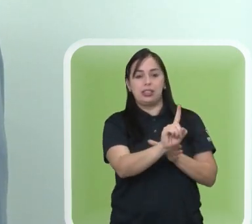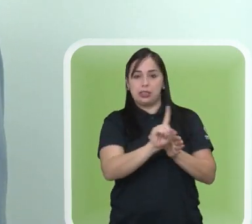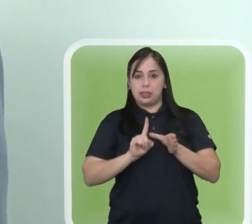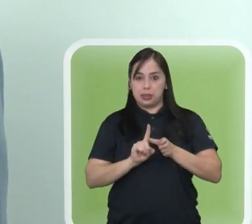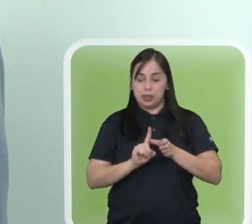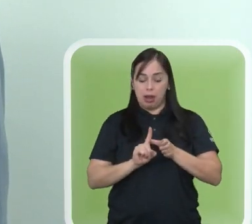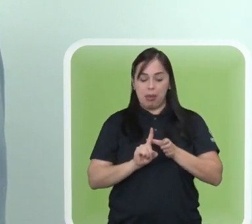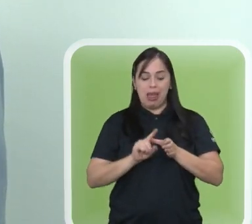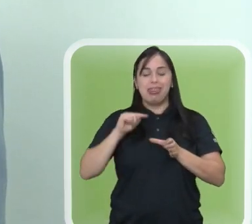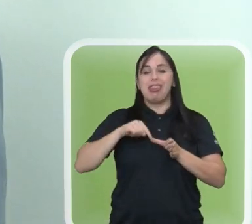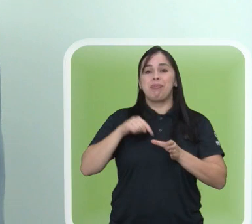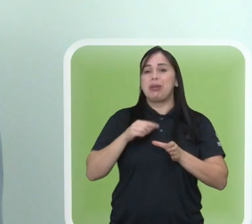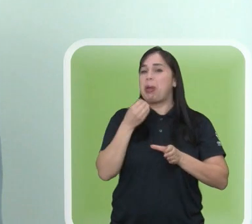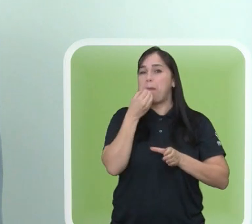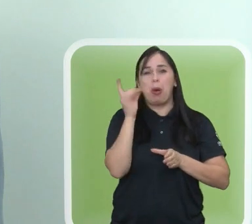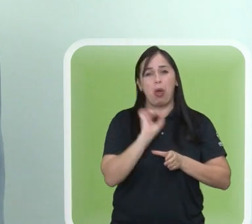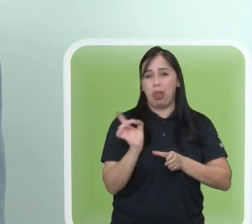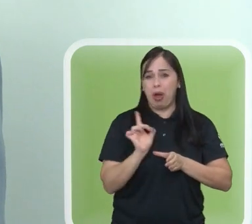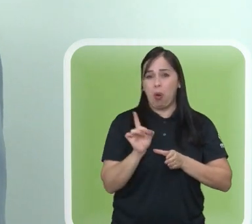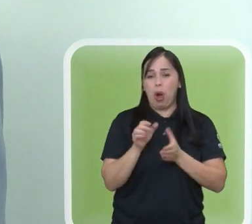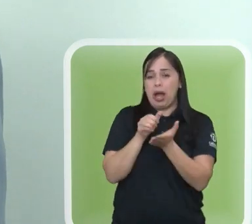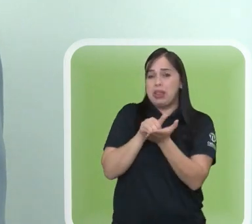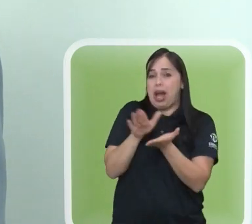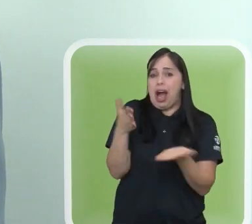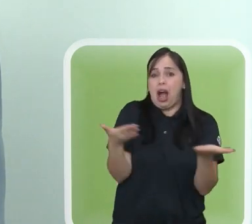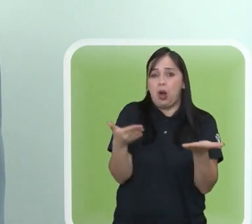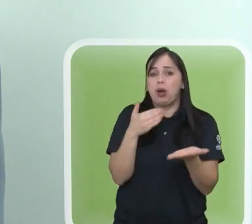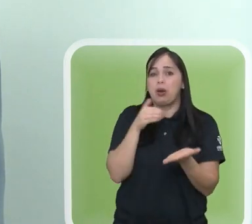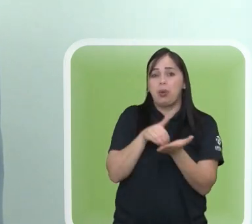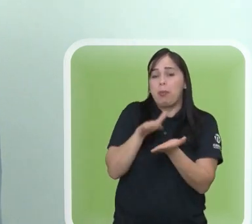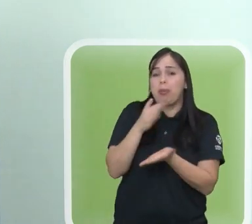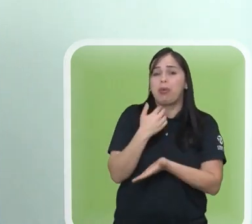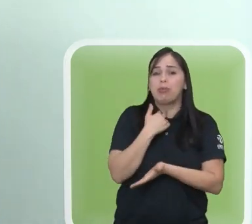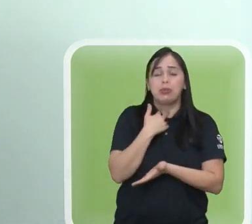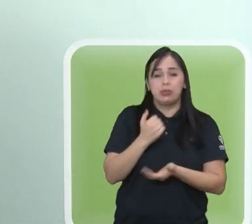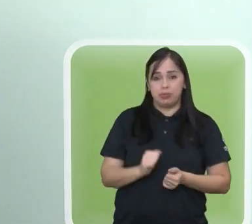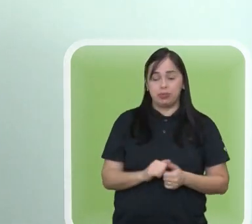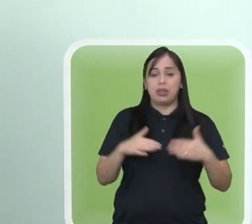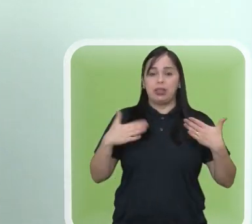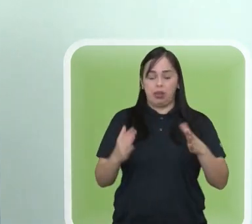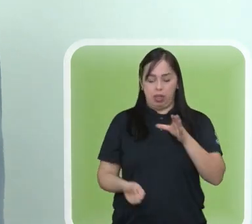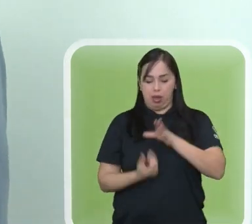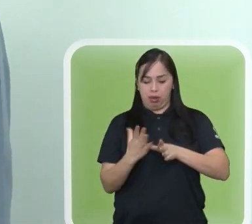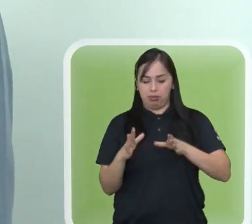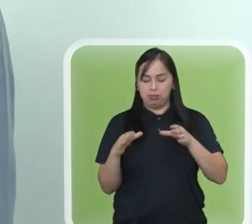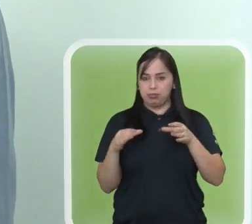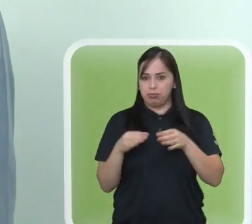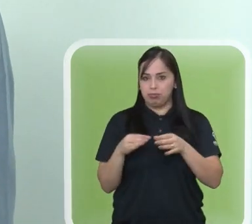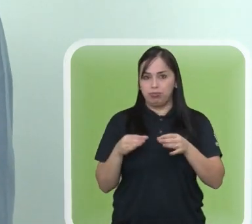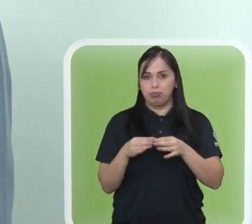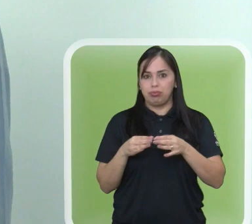foi o que aconteceu aqui com a gente. Quando foi montado, então, o elenco, lógico, dizer que